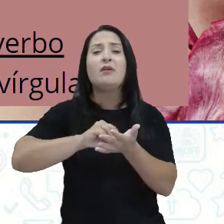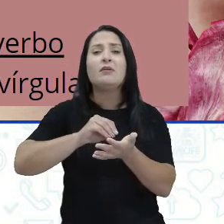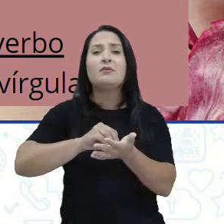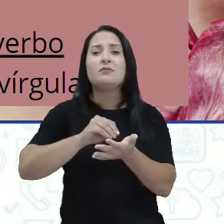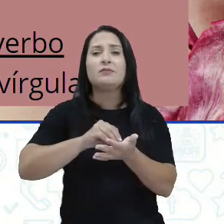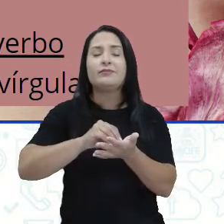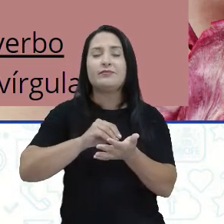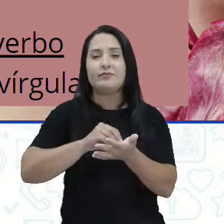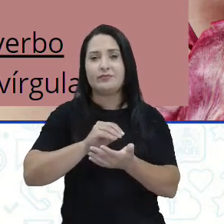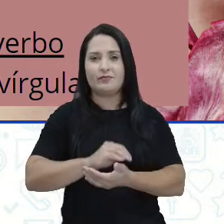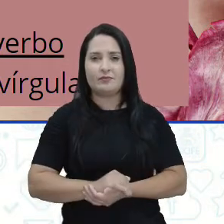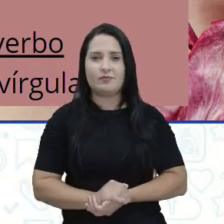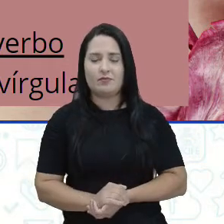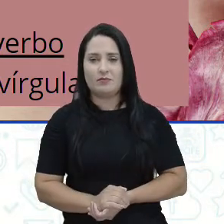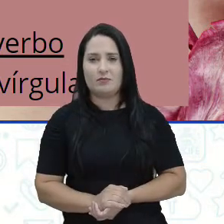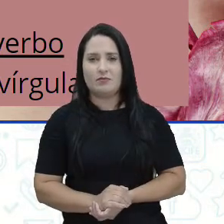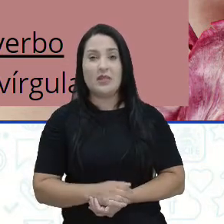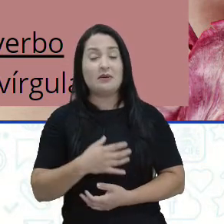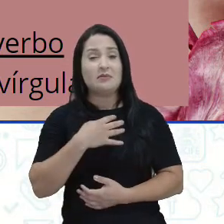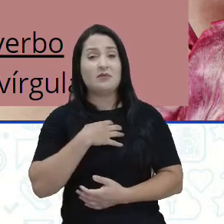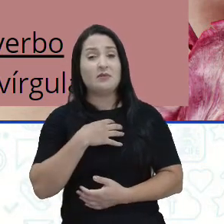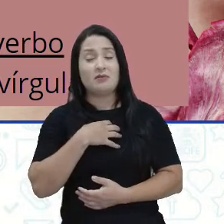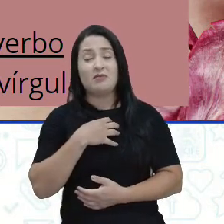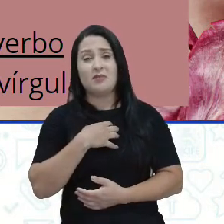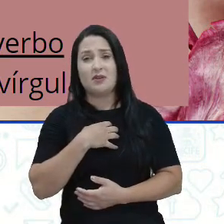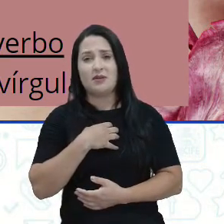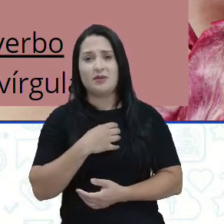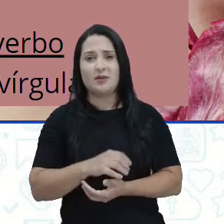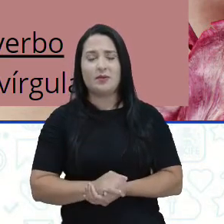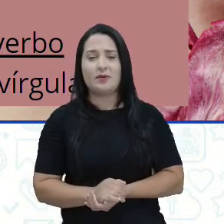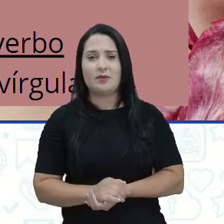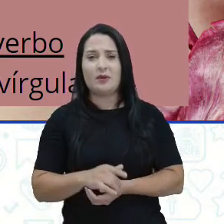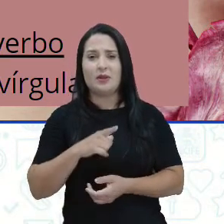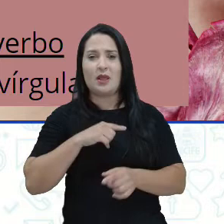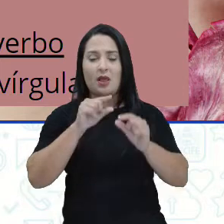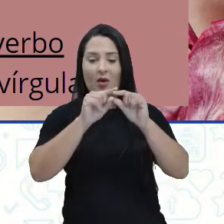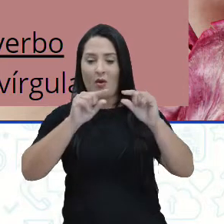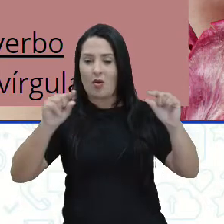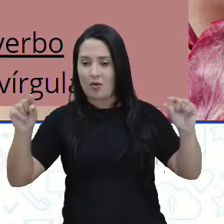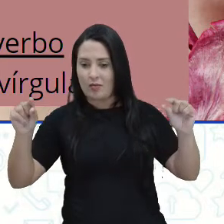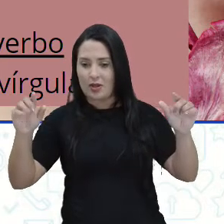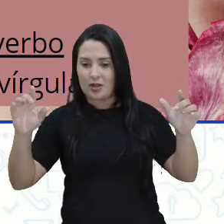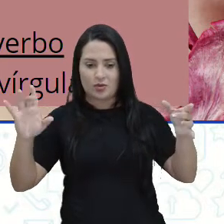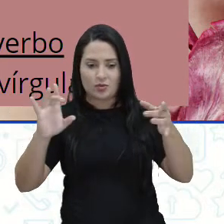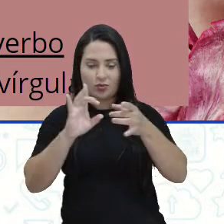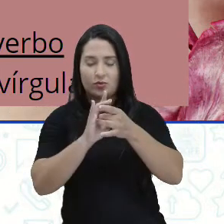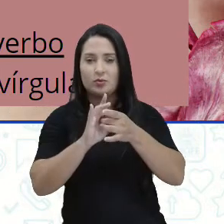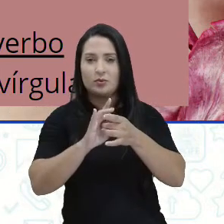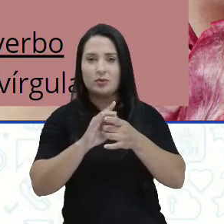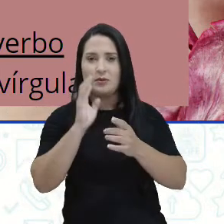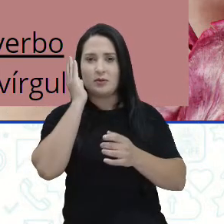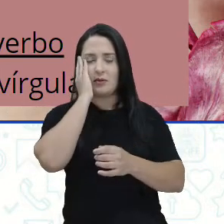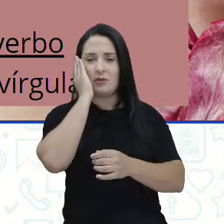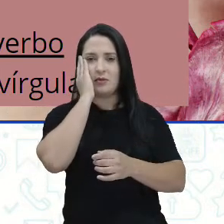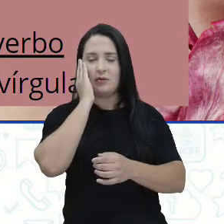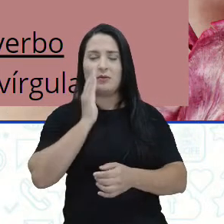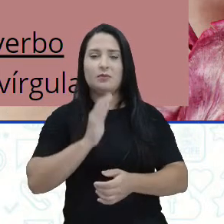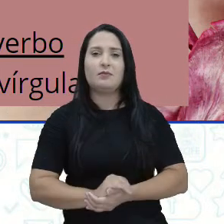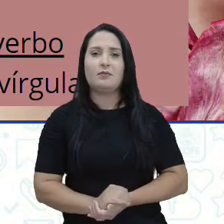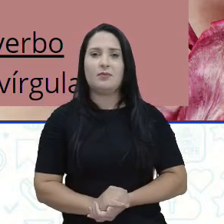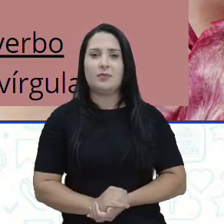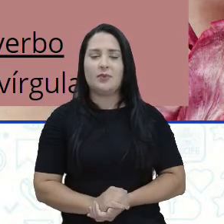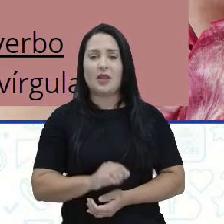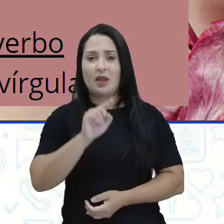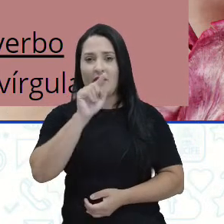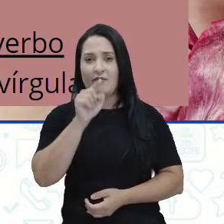E aí o sentido é completo pela oração inteira. O leitor entende que naquela vírgula